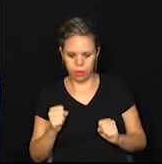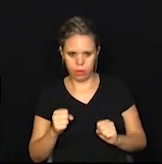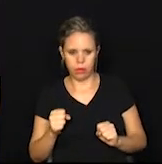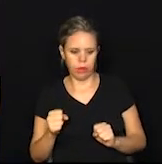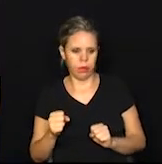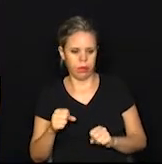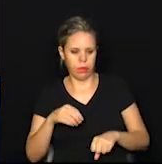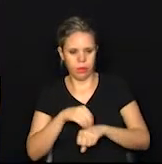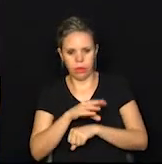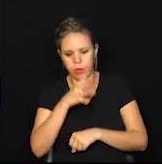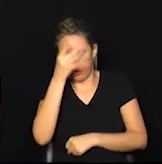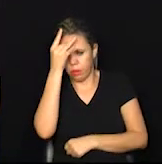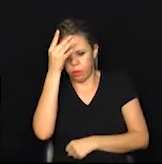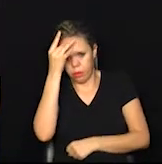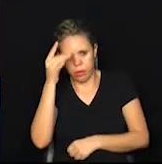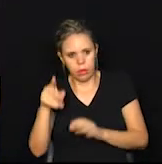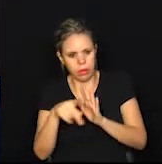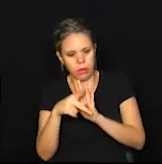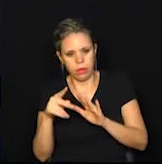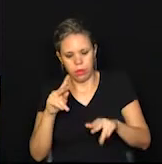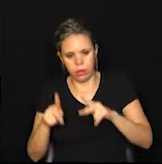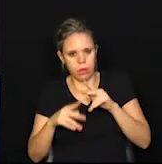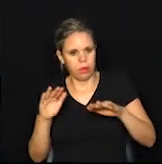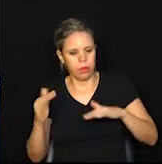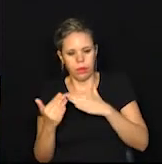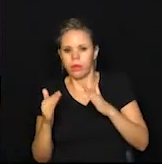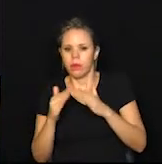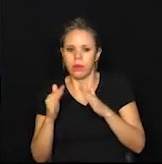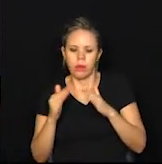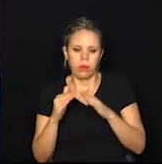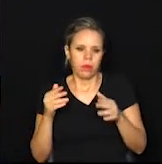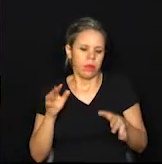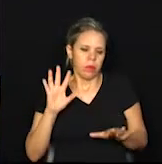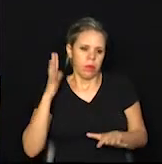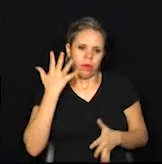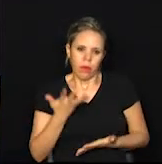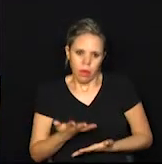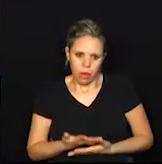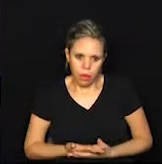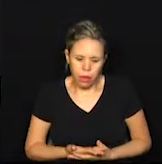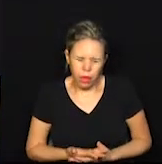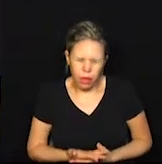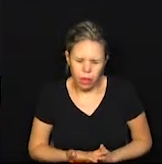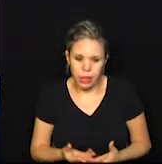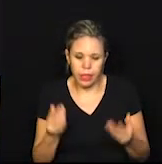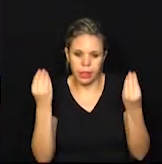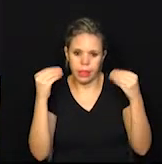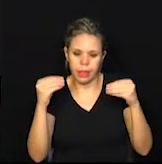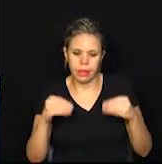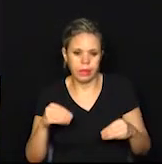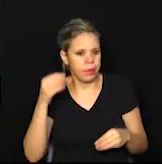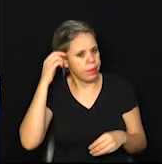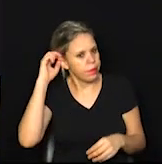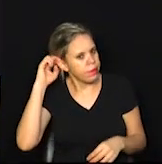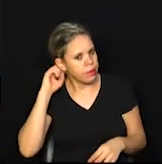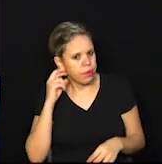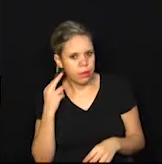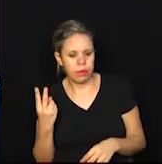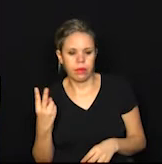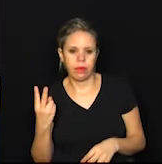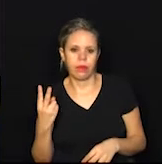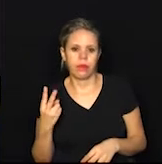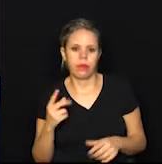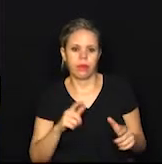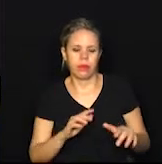absorver os próprios moradores dali e, de repente, colocar um valor um pouco maior